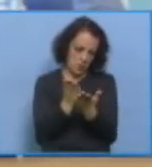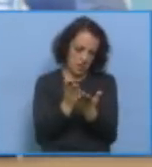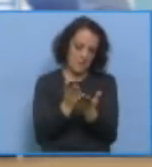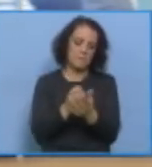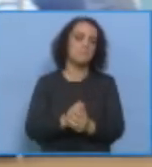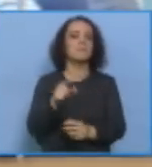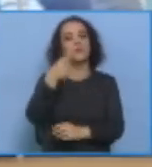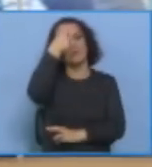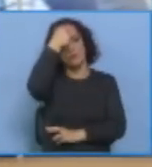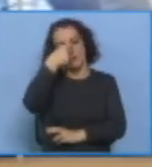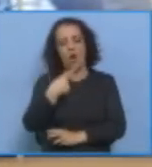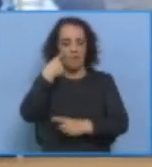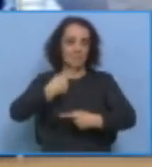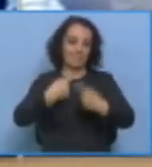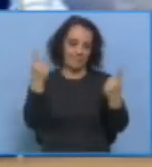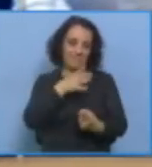história que é partilhável,